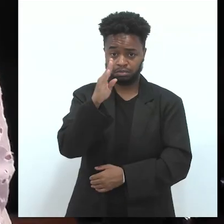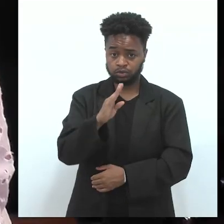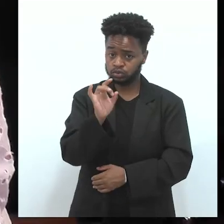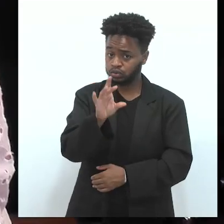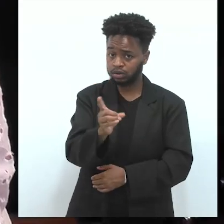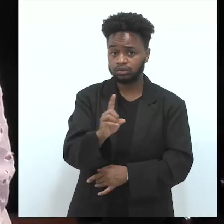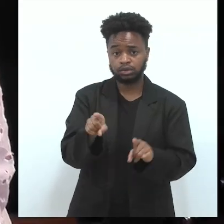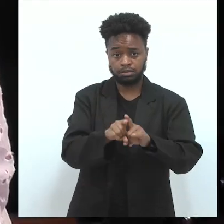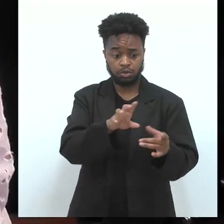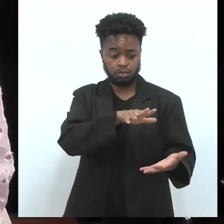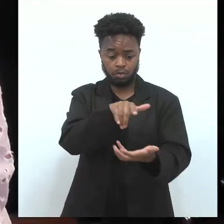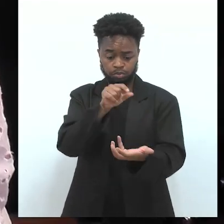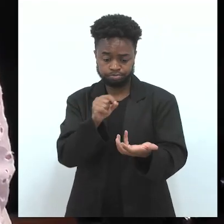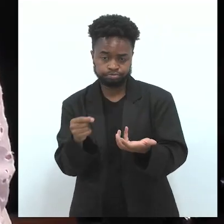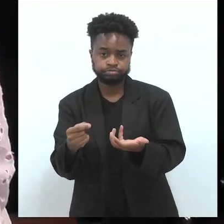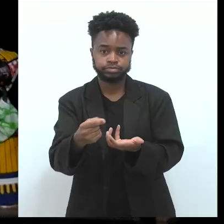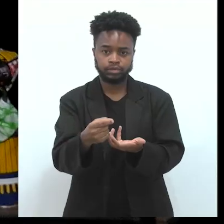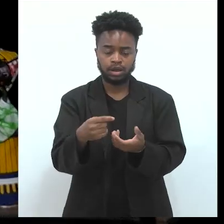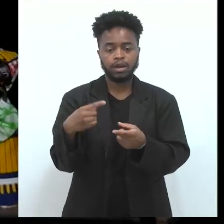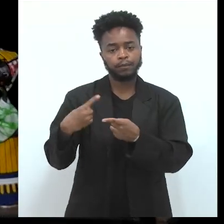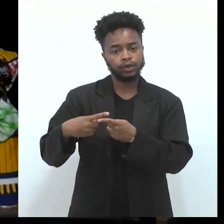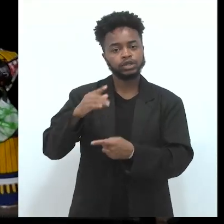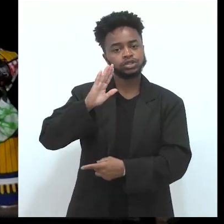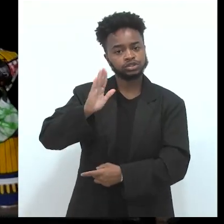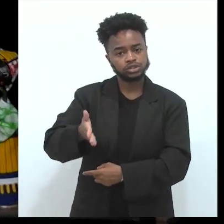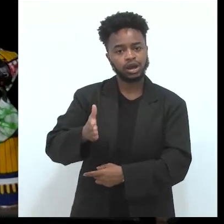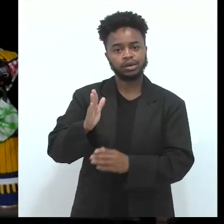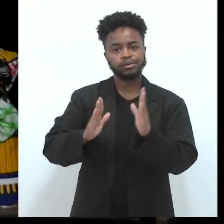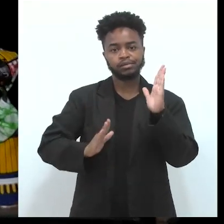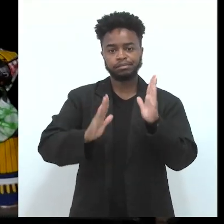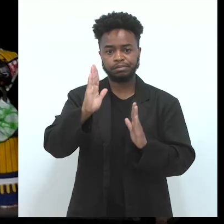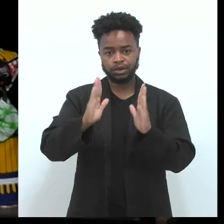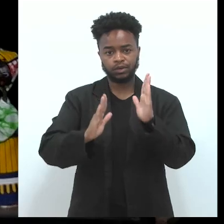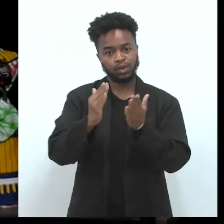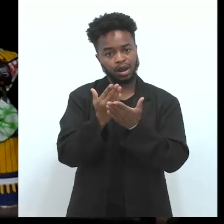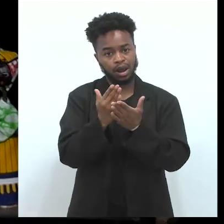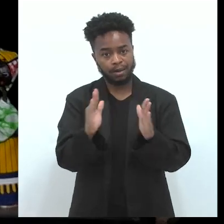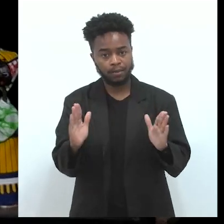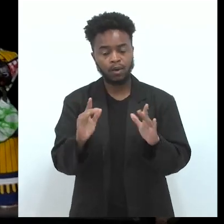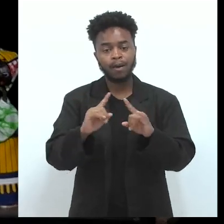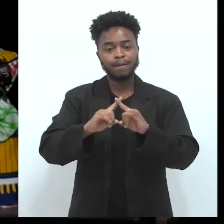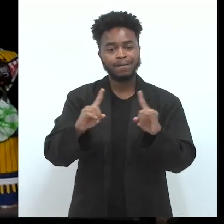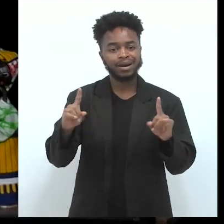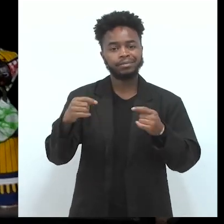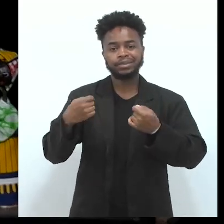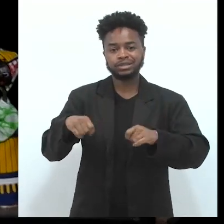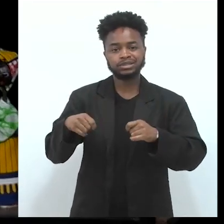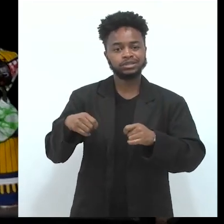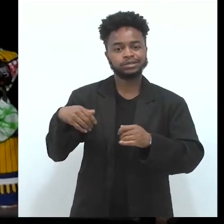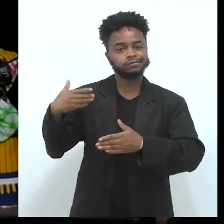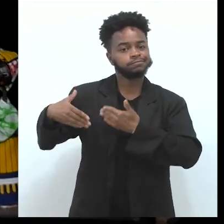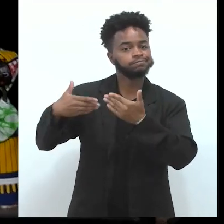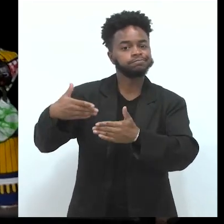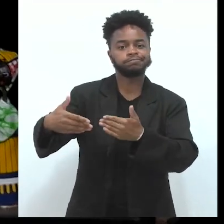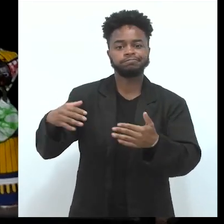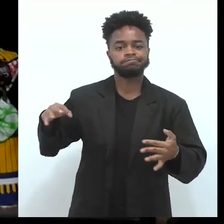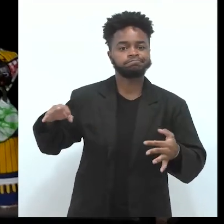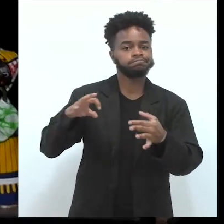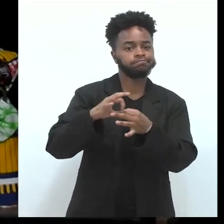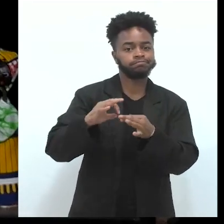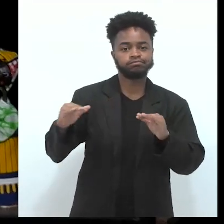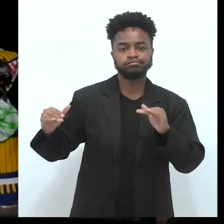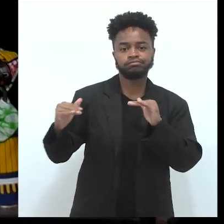não só no Brasil, mas no mundo. Já passamos dessa fase nós já tínhamos que estar muito